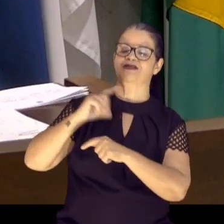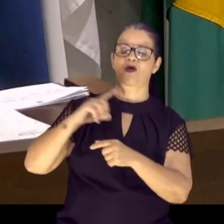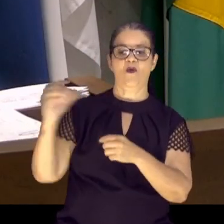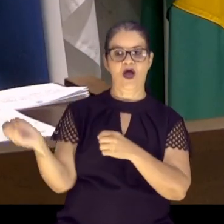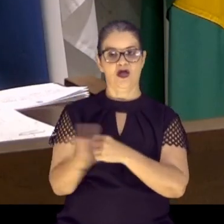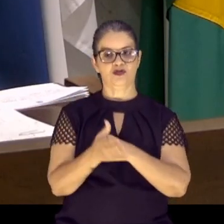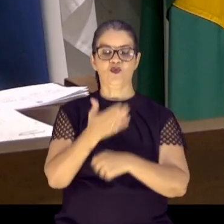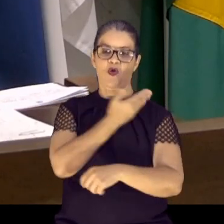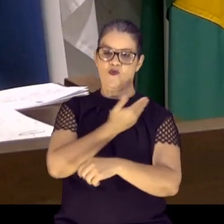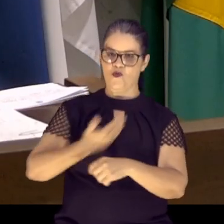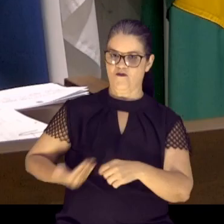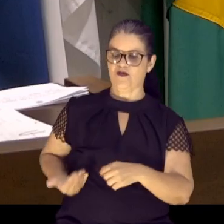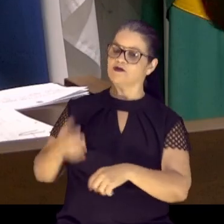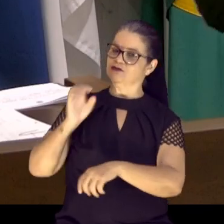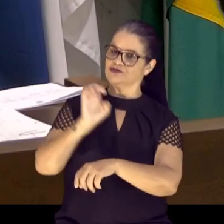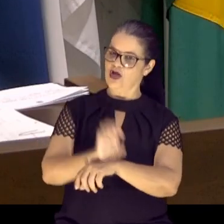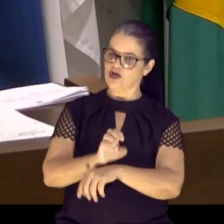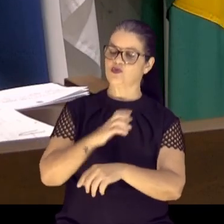estadual.